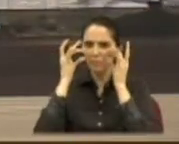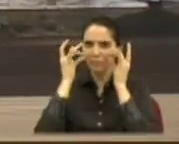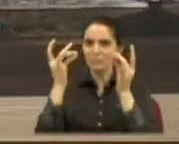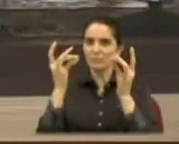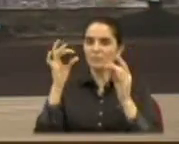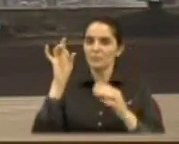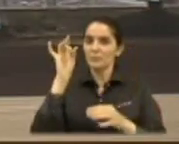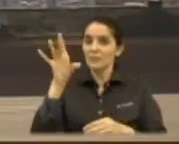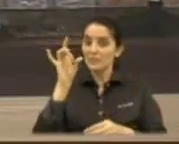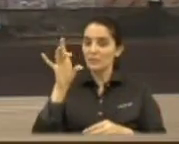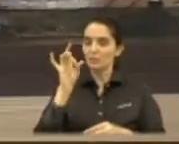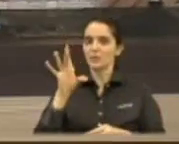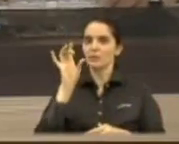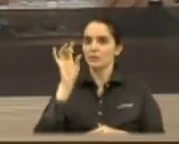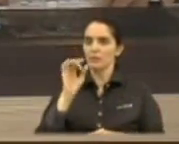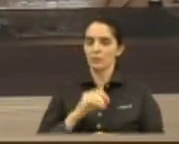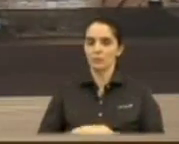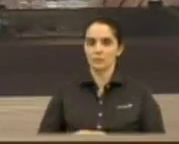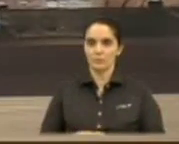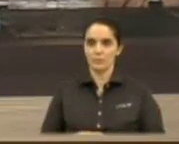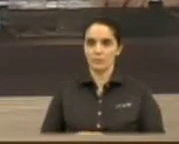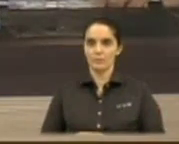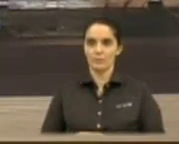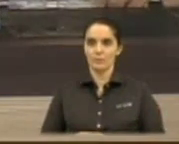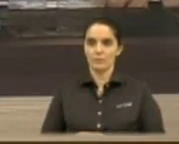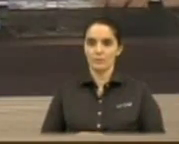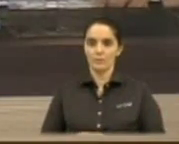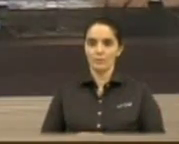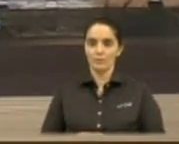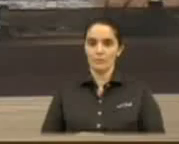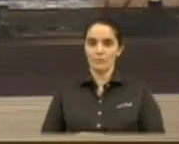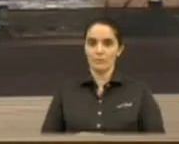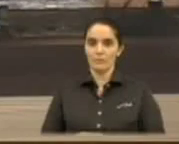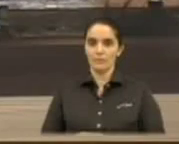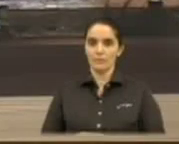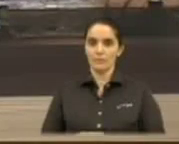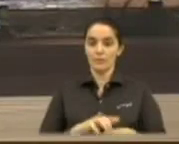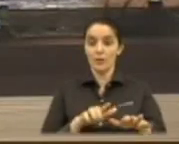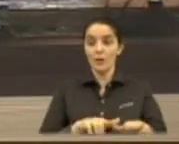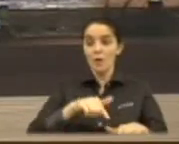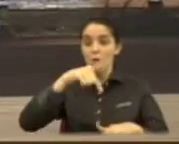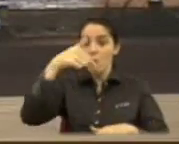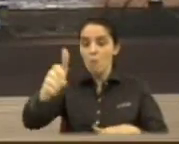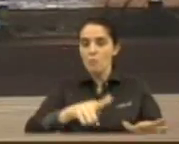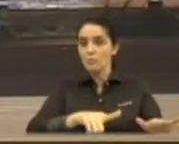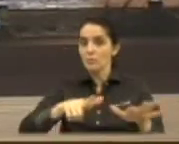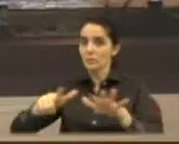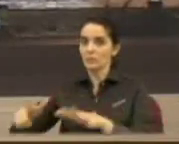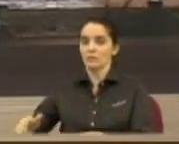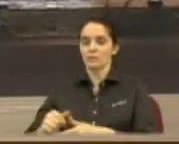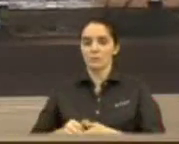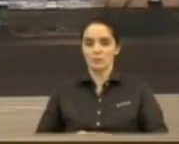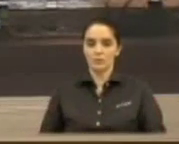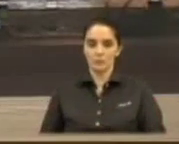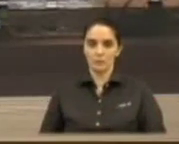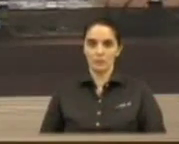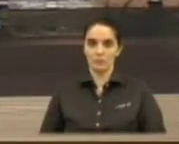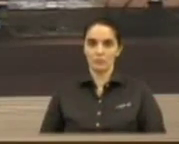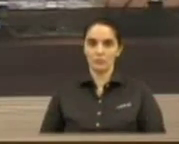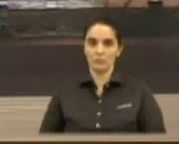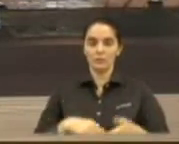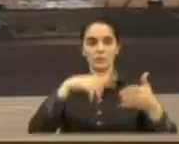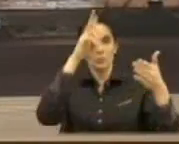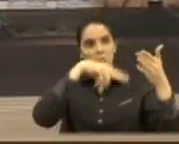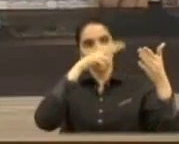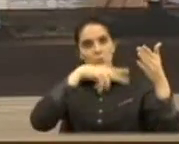alguma situação esplêndida. Vai para outra semana as moções apresentadas na segunda que vem. para que nós possamos assistir o